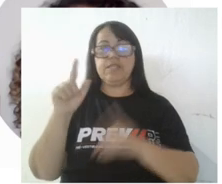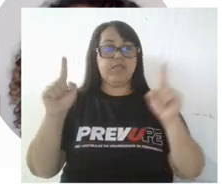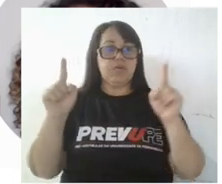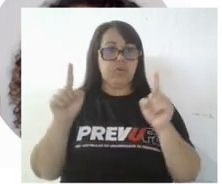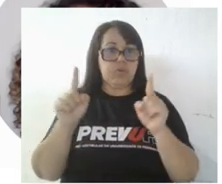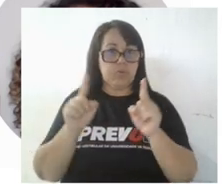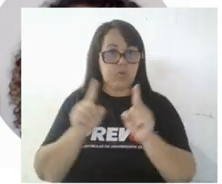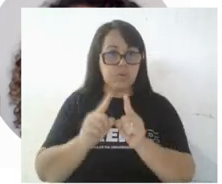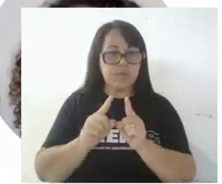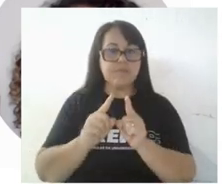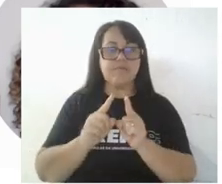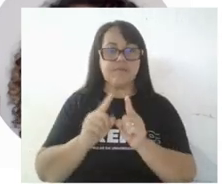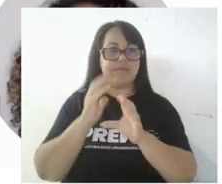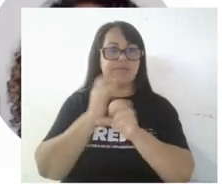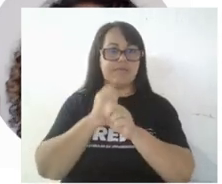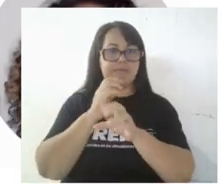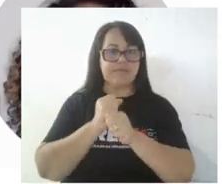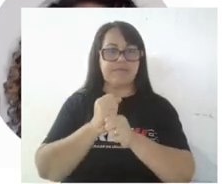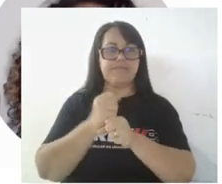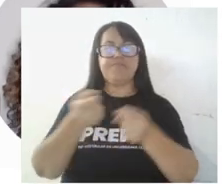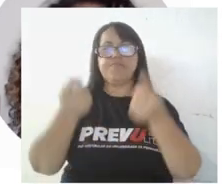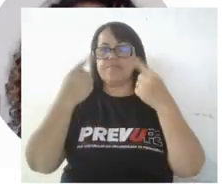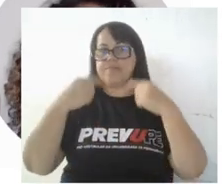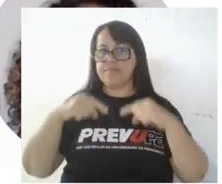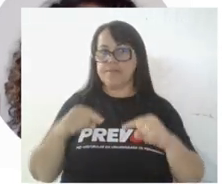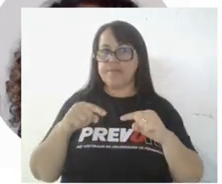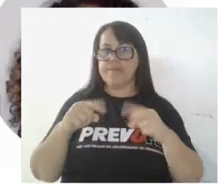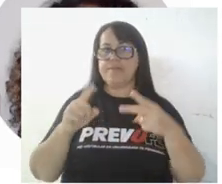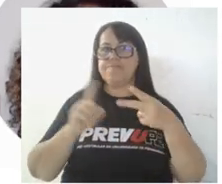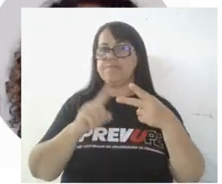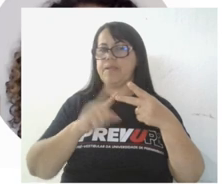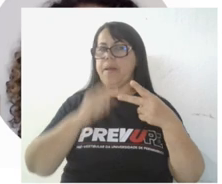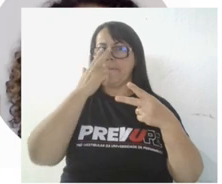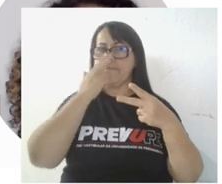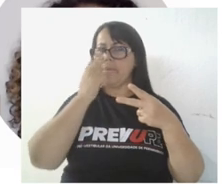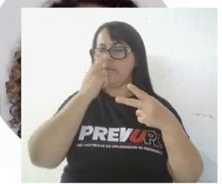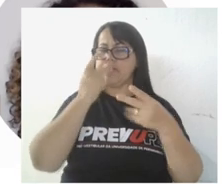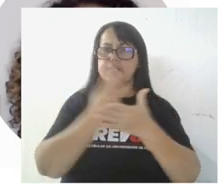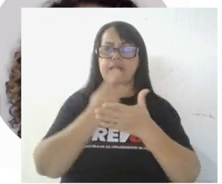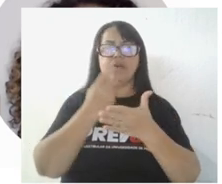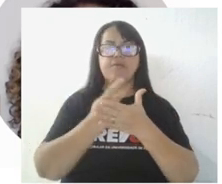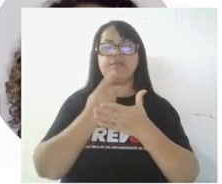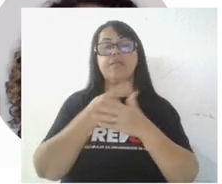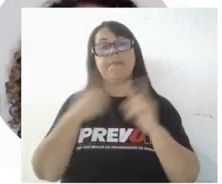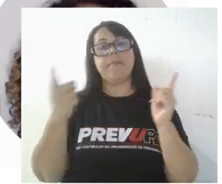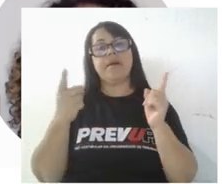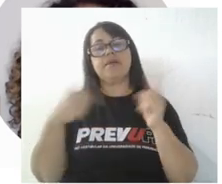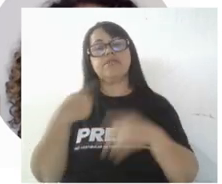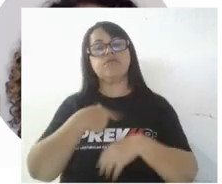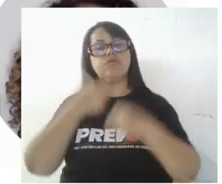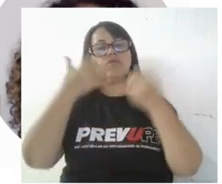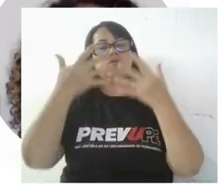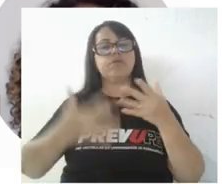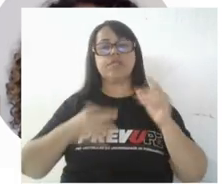Então, simplificamos mais esse cálculo. A área do hexágono regular, a mesma coisa, só que a gente